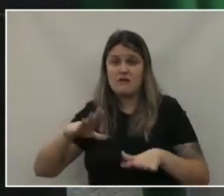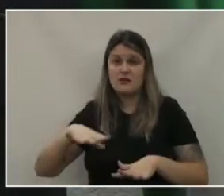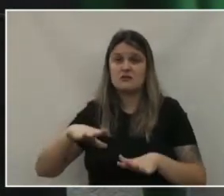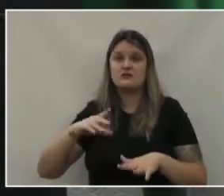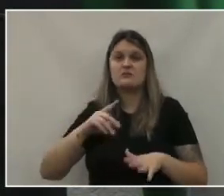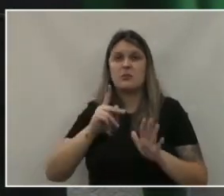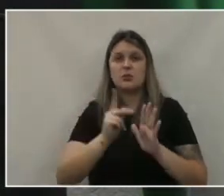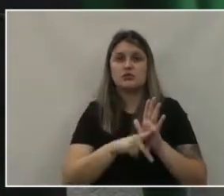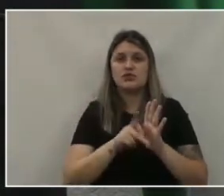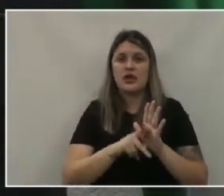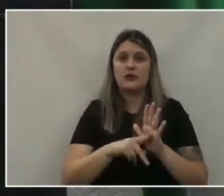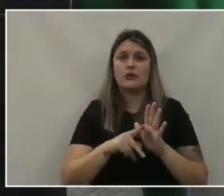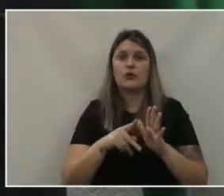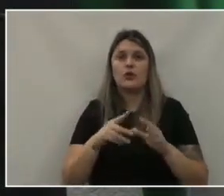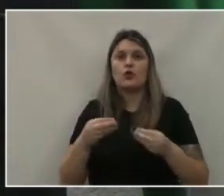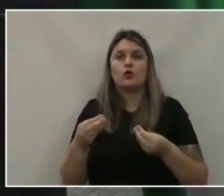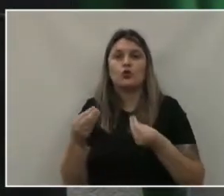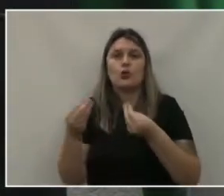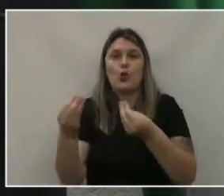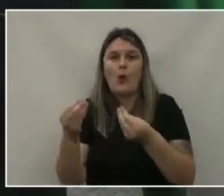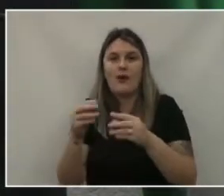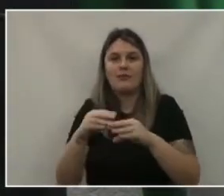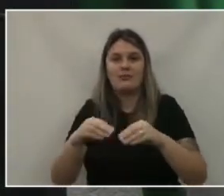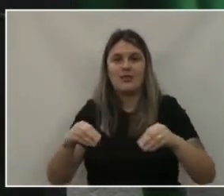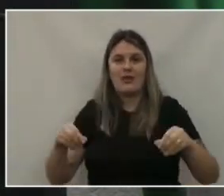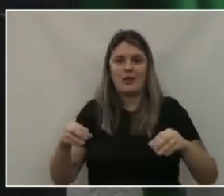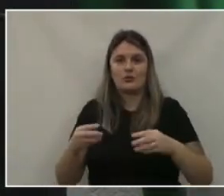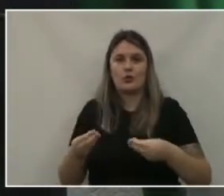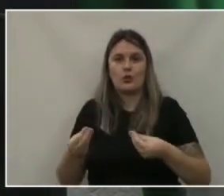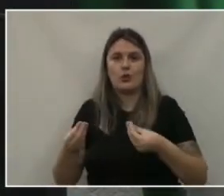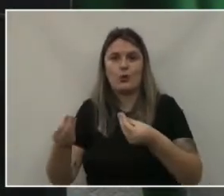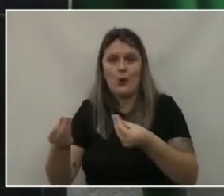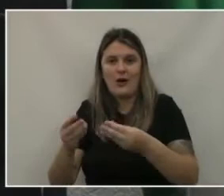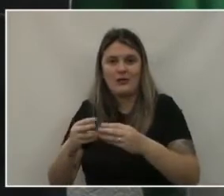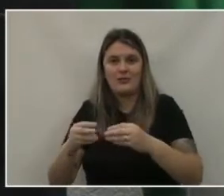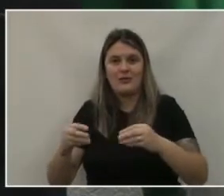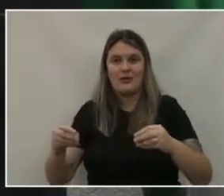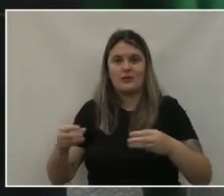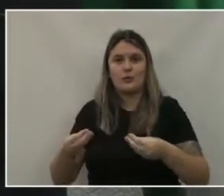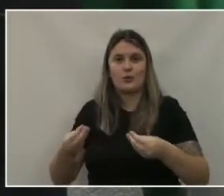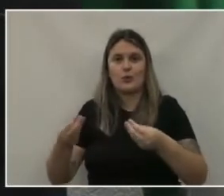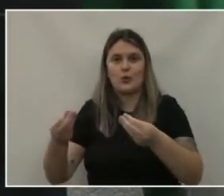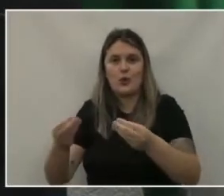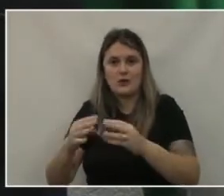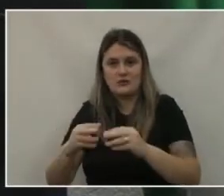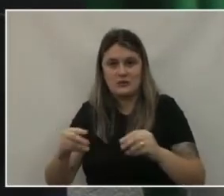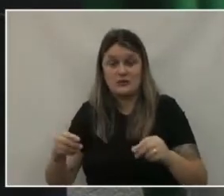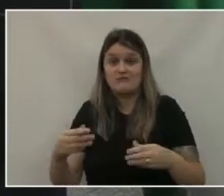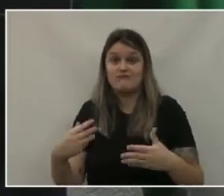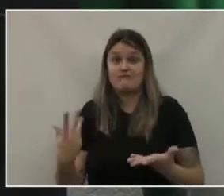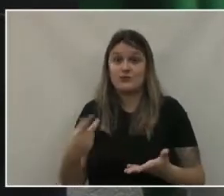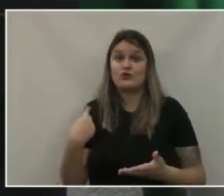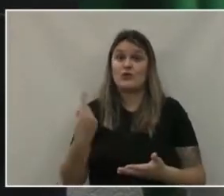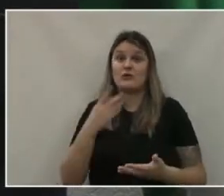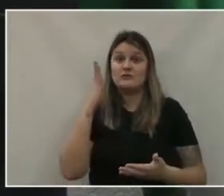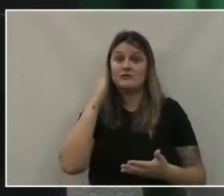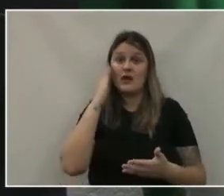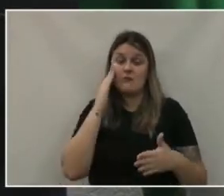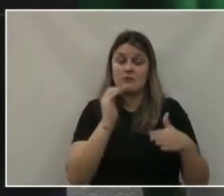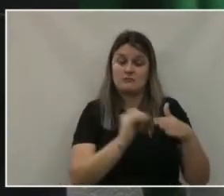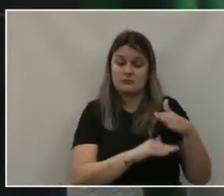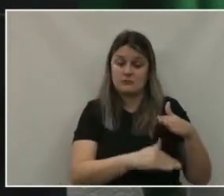vindo projetos para nós doarmos terrenos nossos da municipalidade para o fundo. Nós também sabemos que o